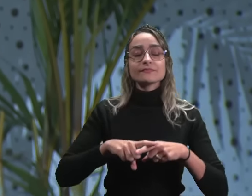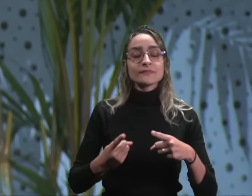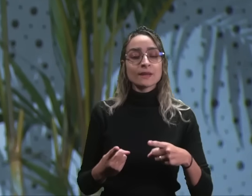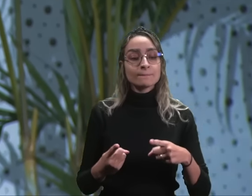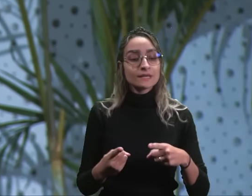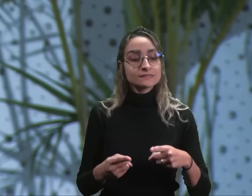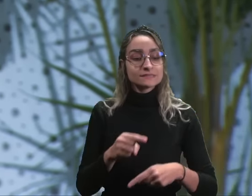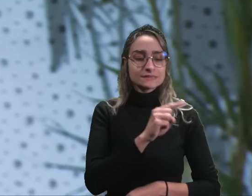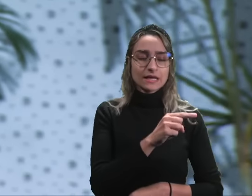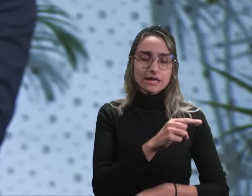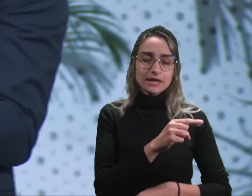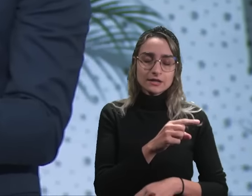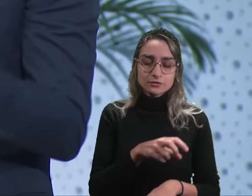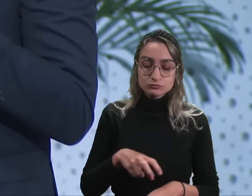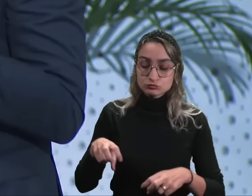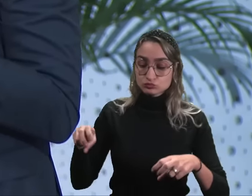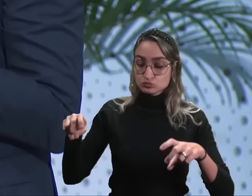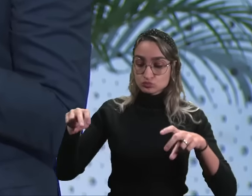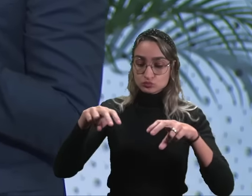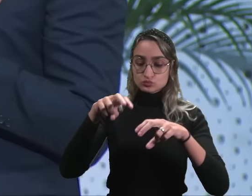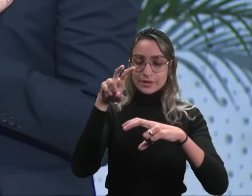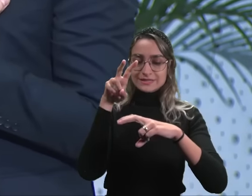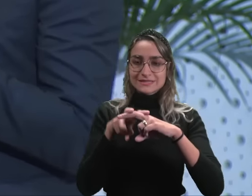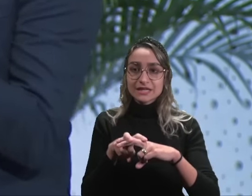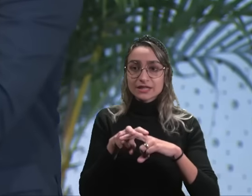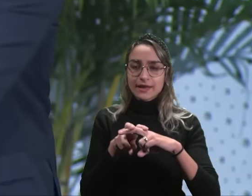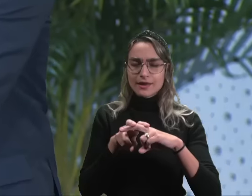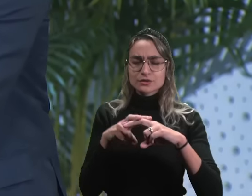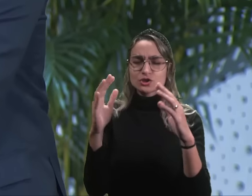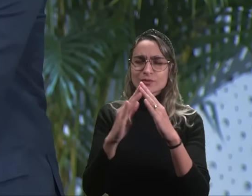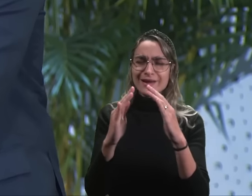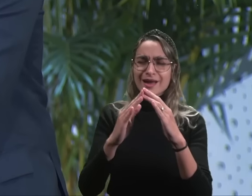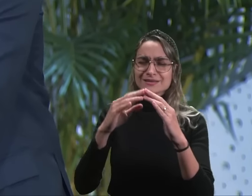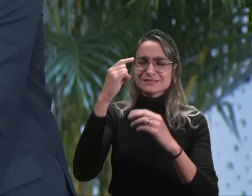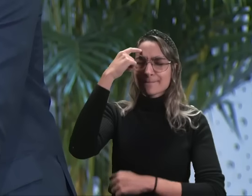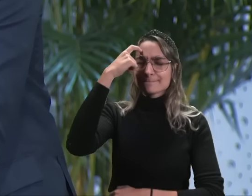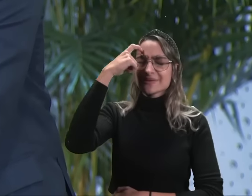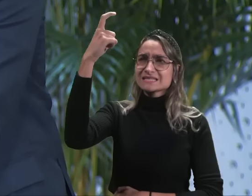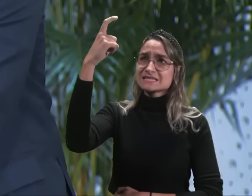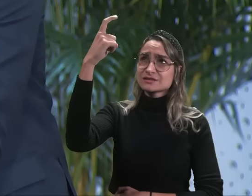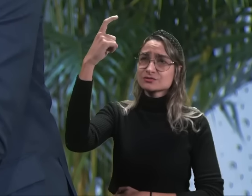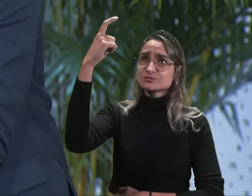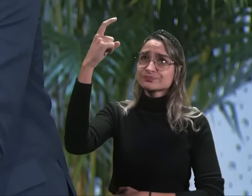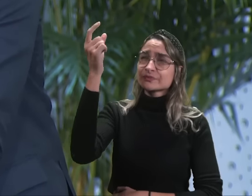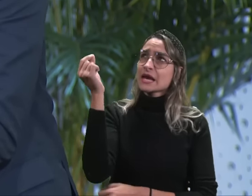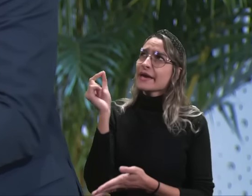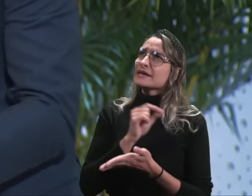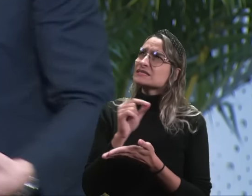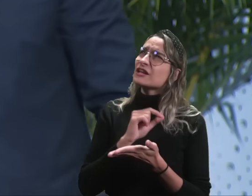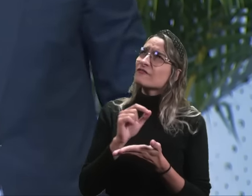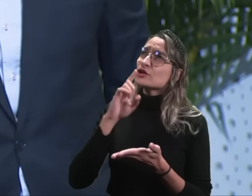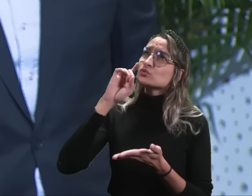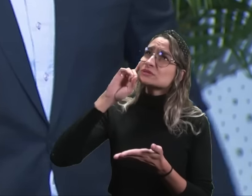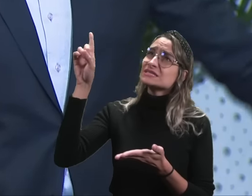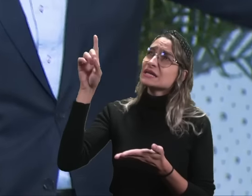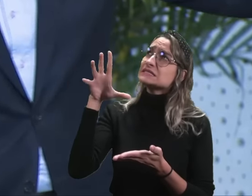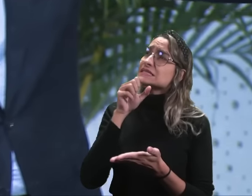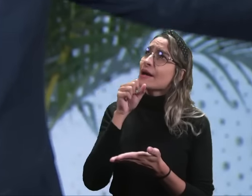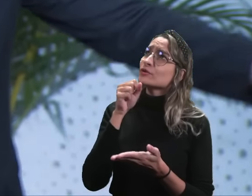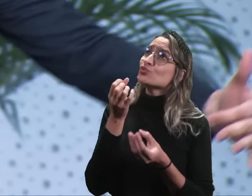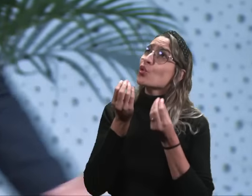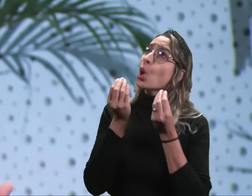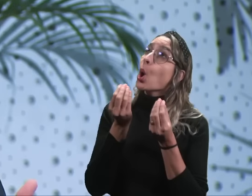sua escrivania e agora impressionado pelo Espírito Santo do senhor para escrever sobre o sábado e tudo que ele estava aprendendo e conhecendo